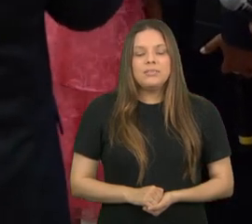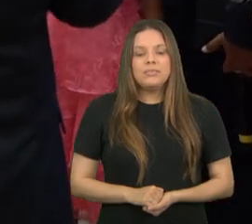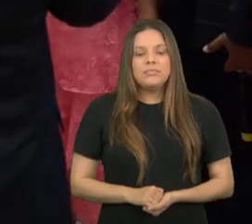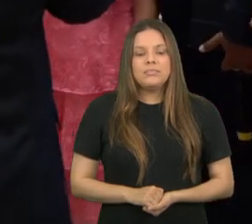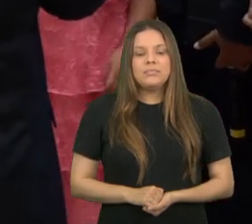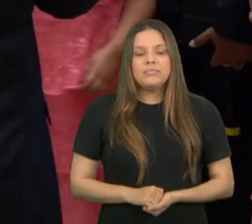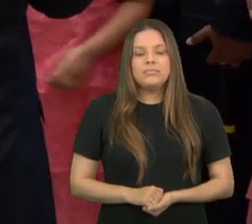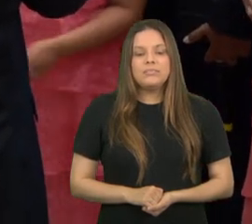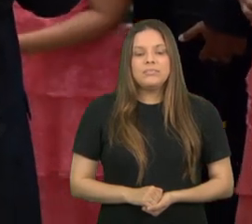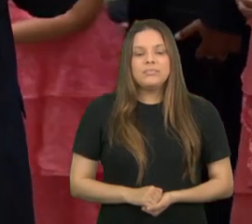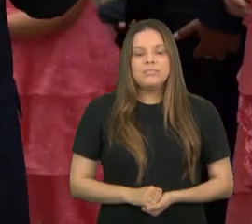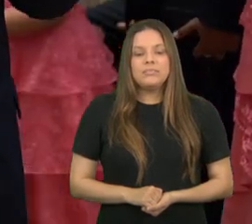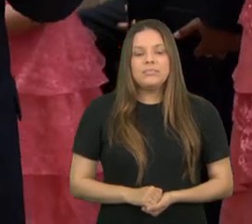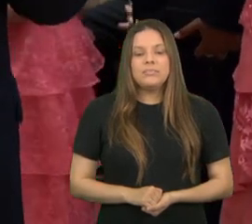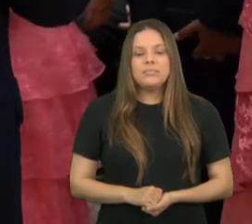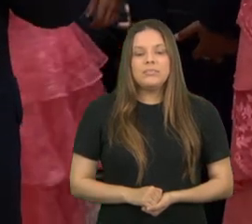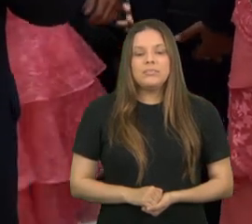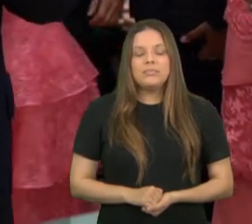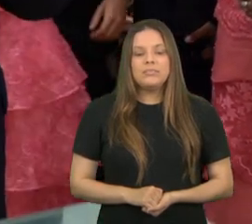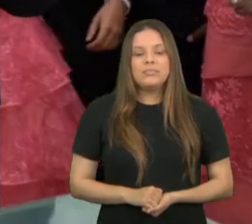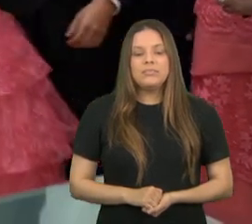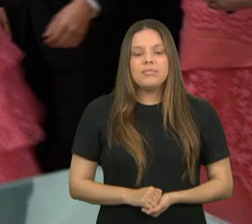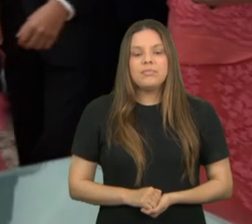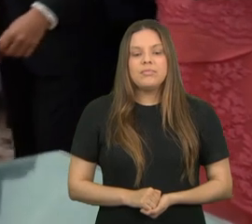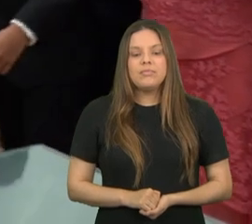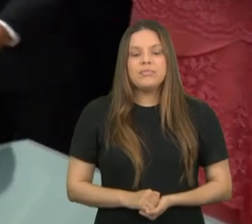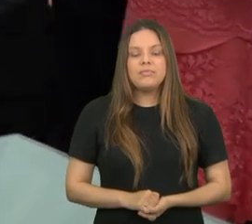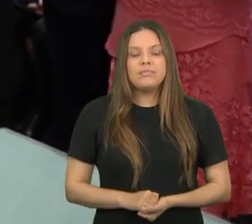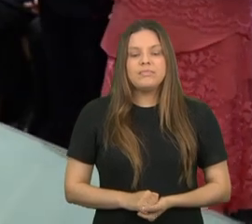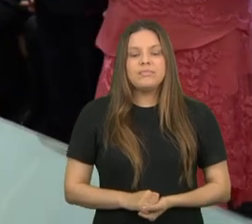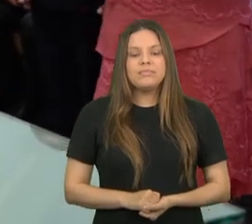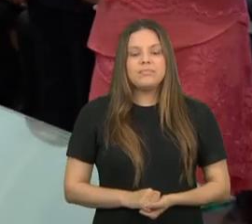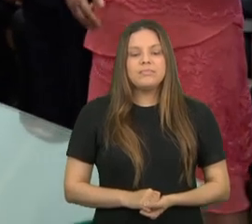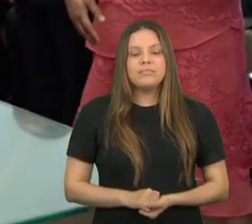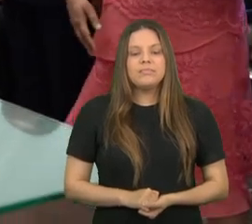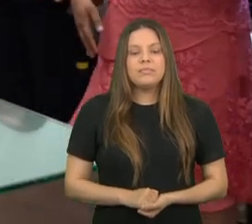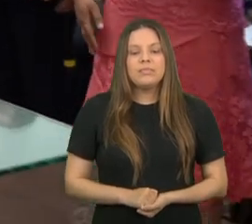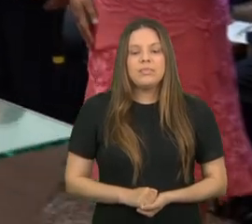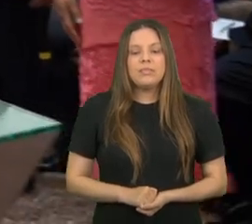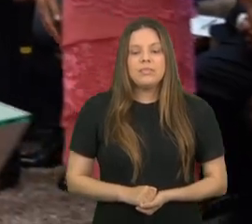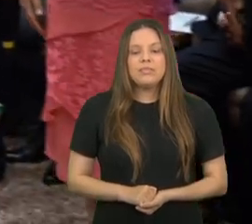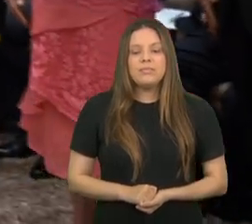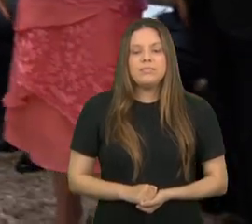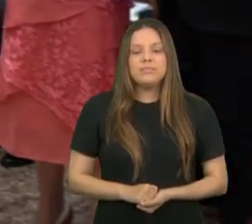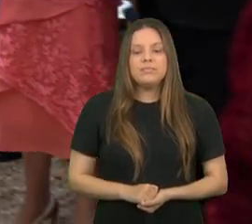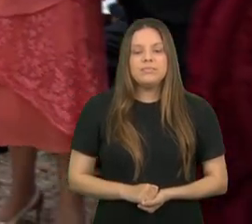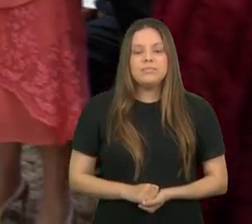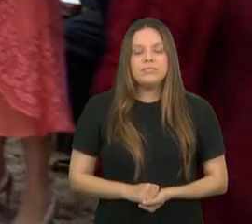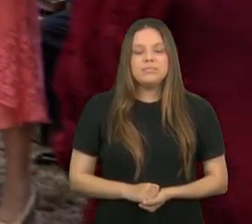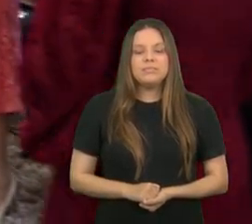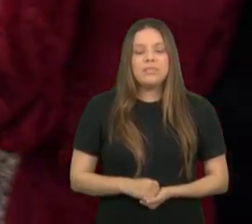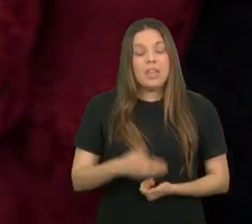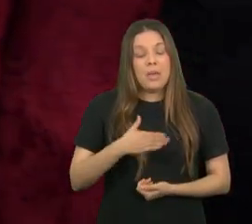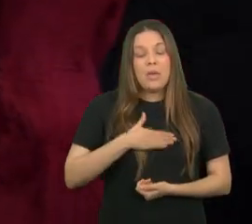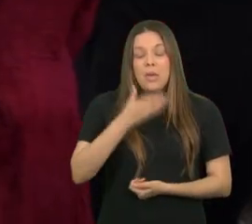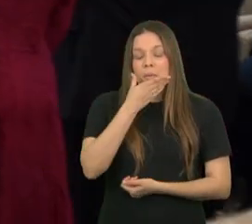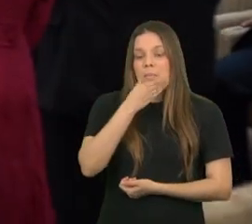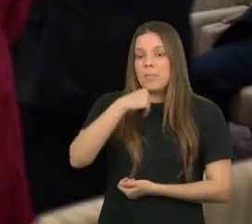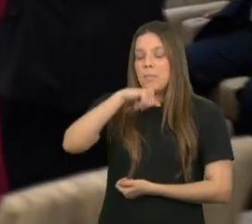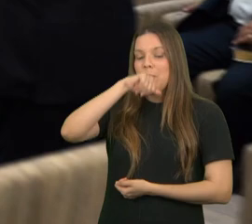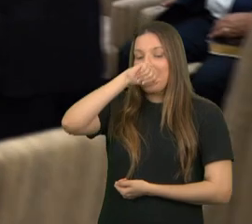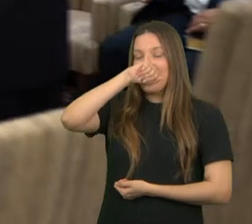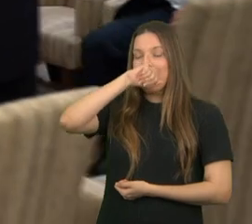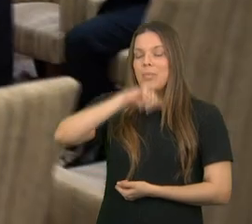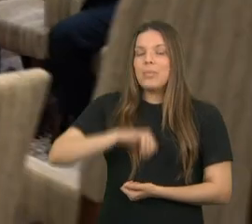Cris, vem aqui para o lado, por favor. Adma, vai para o lado de... Isso. Meu pai,